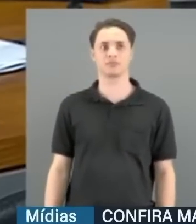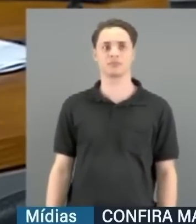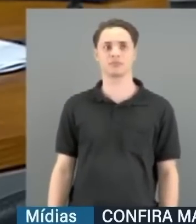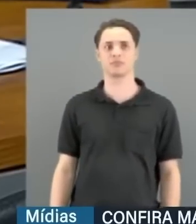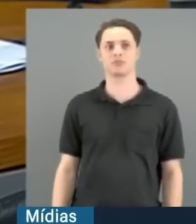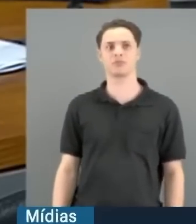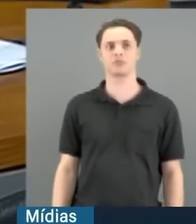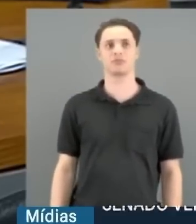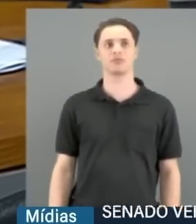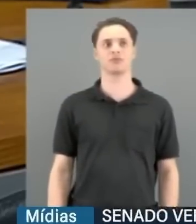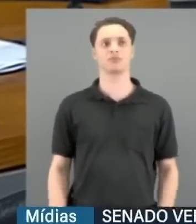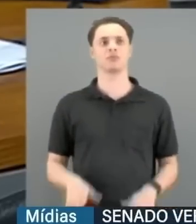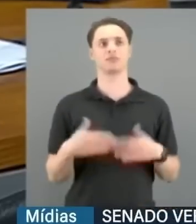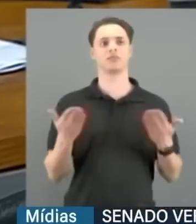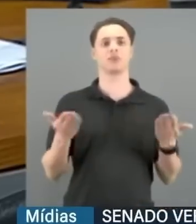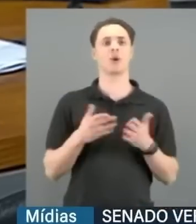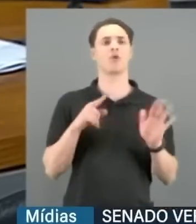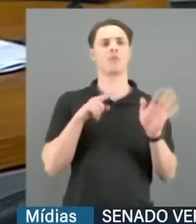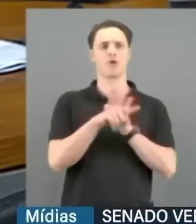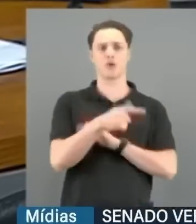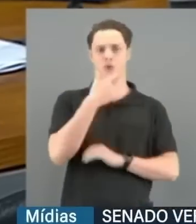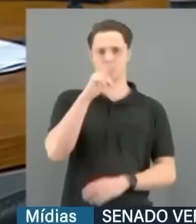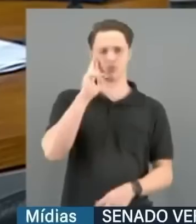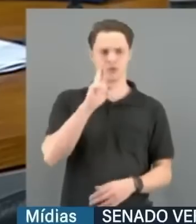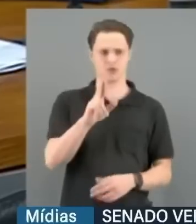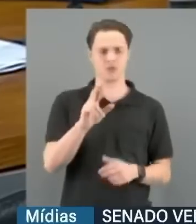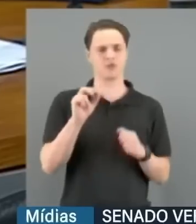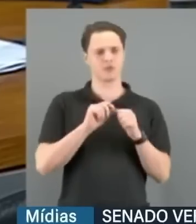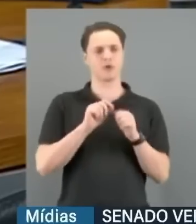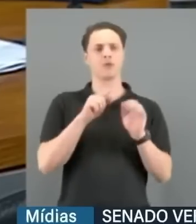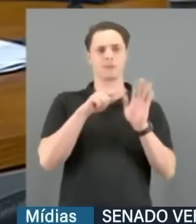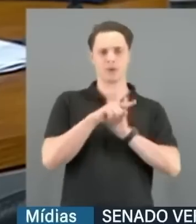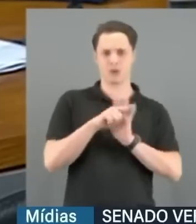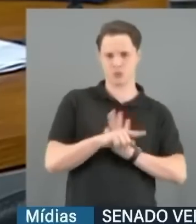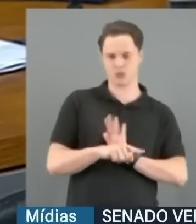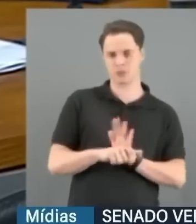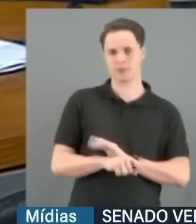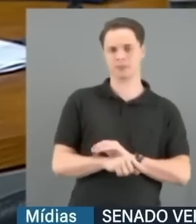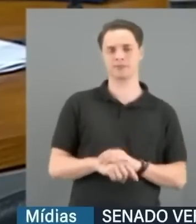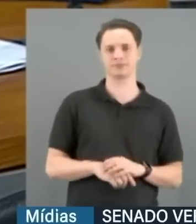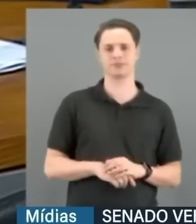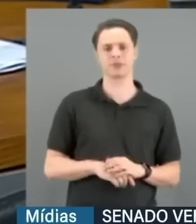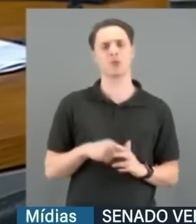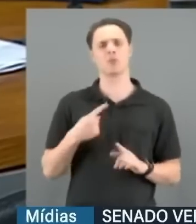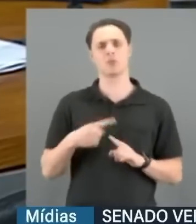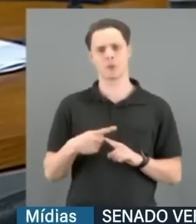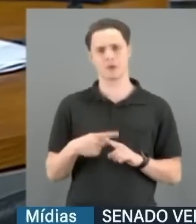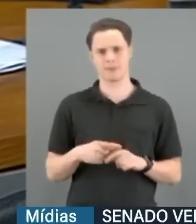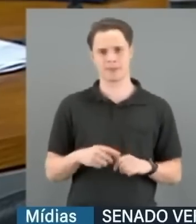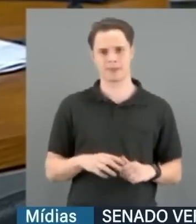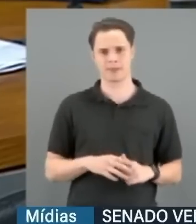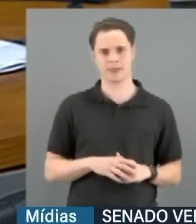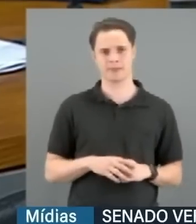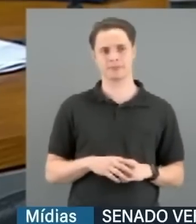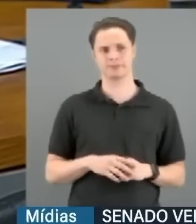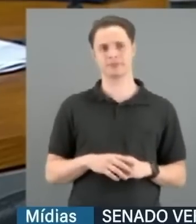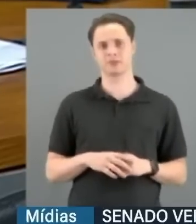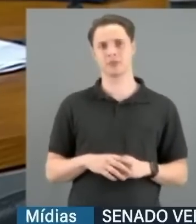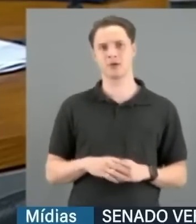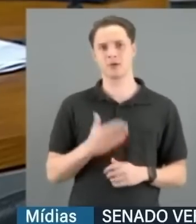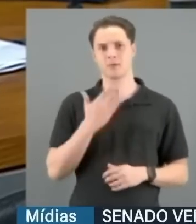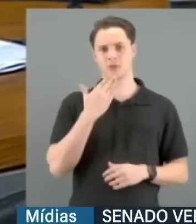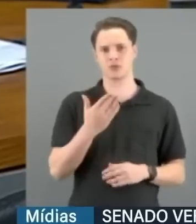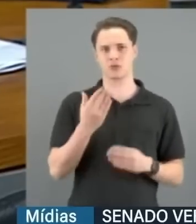bem. Eu pergunto para o senhor, e faço essas perguntas iniciais, pelo seguinte. Eu pedi que ele colocasse